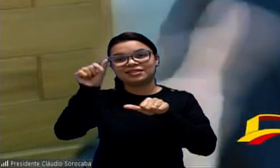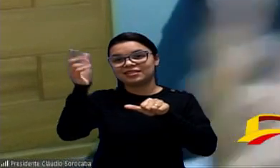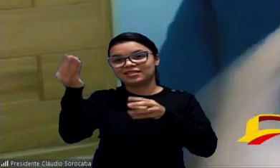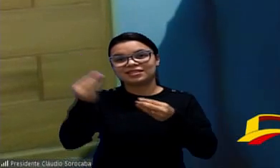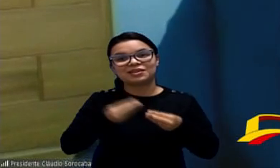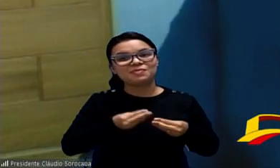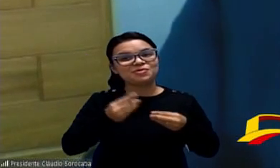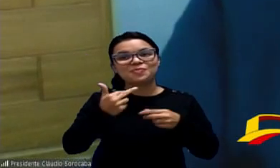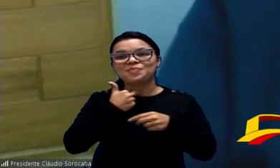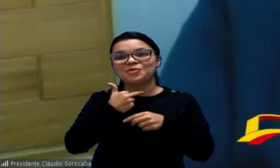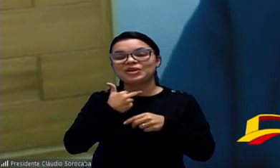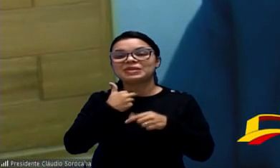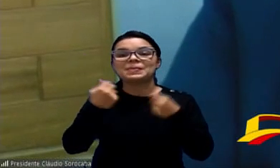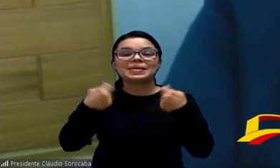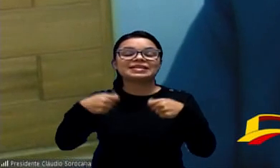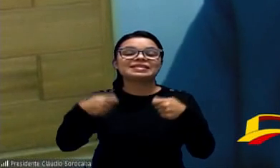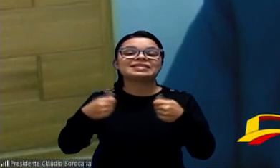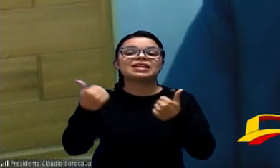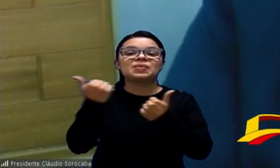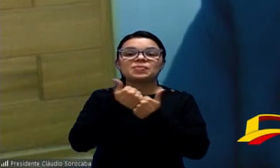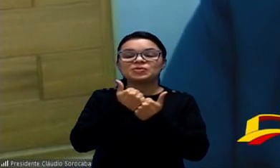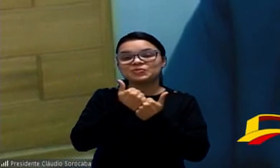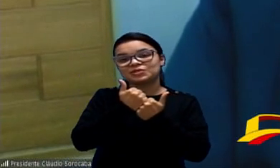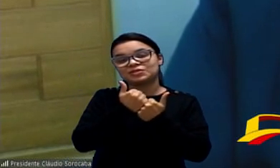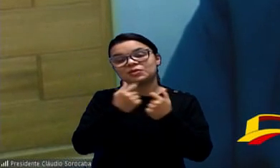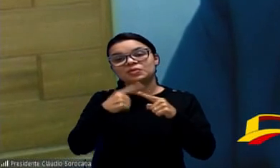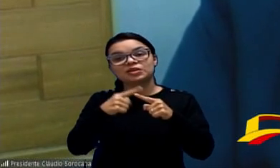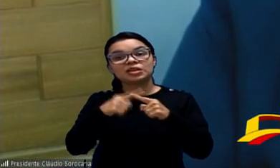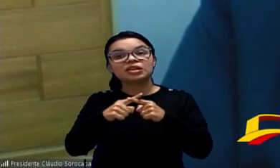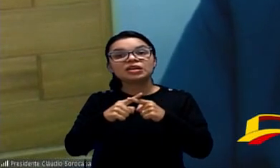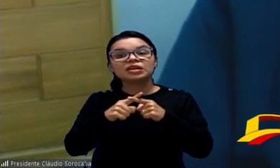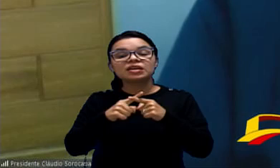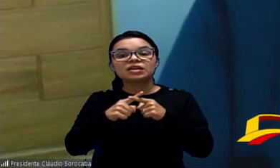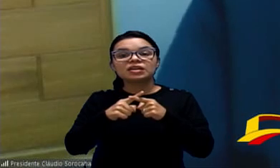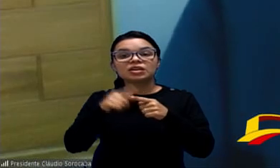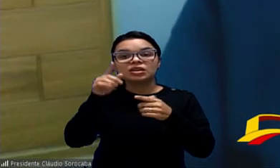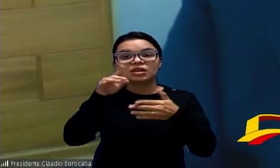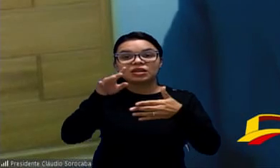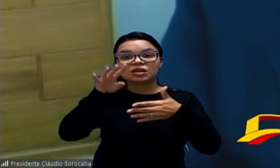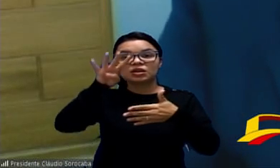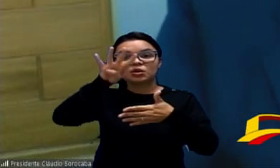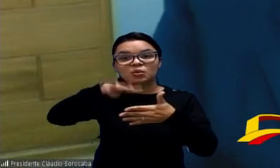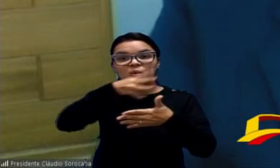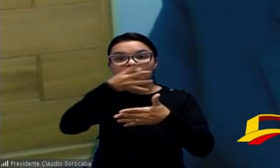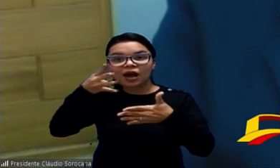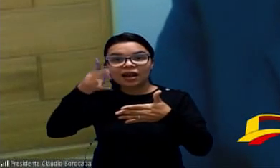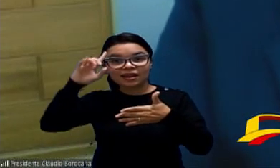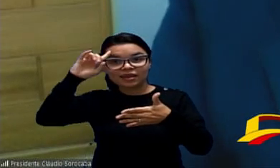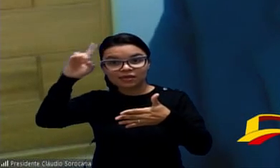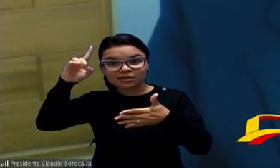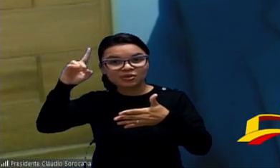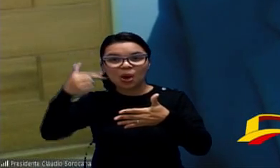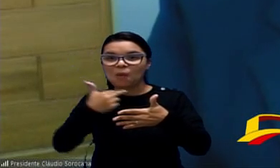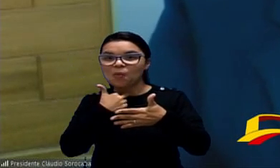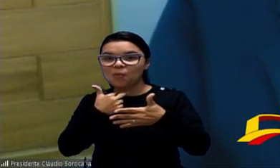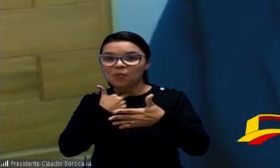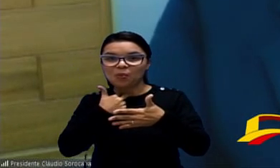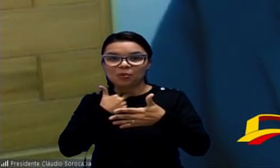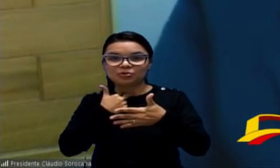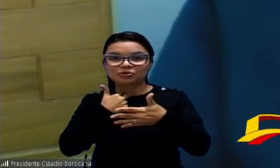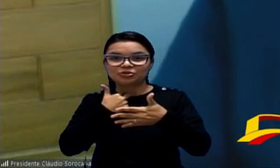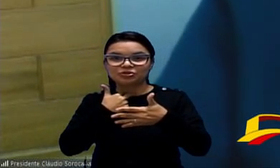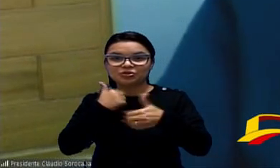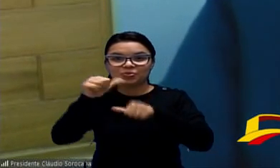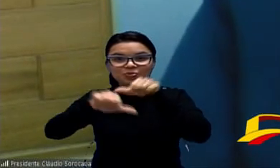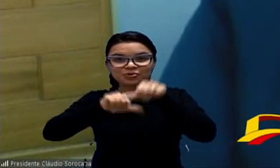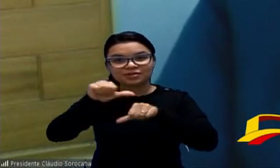que mudar a forma, porque a mudança do calendário, infelizmente, Vossa Excelência quiser que faça a emenda, nós fazemos. Vai dar parecer contrário, eu acho que